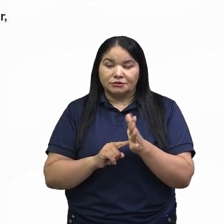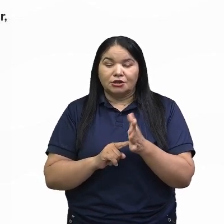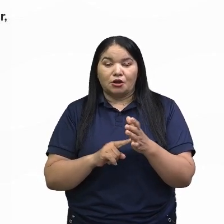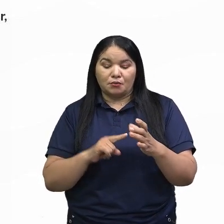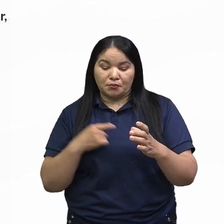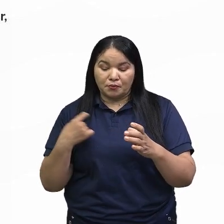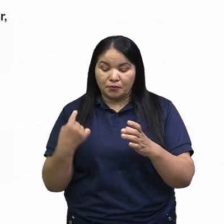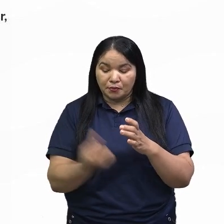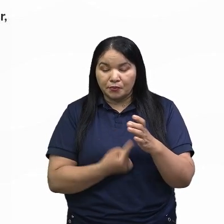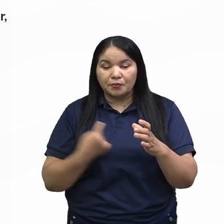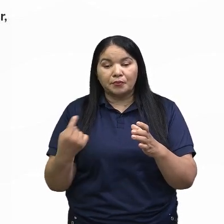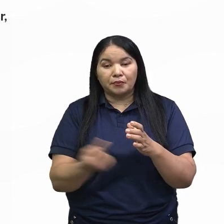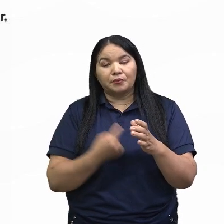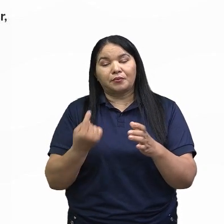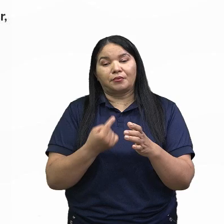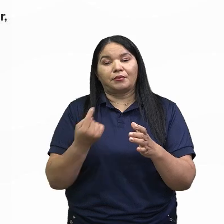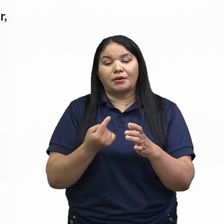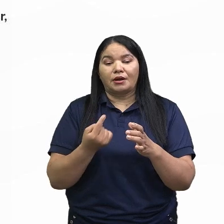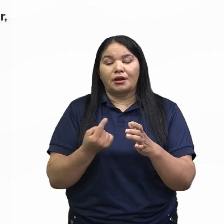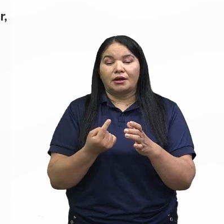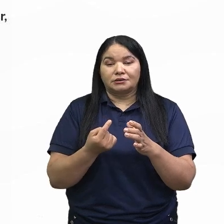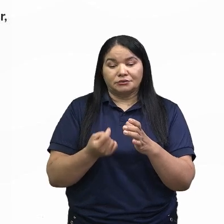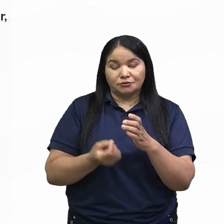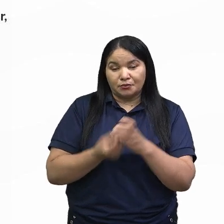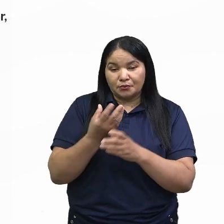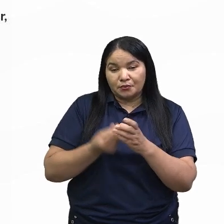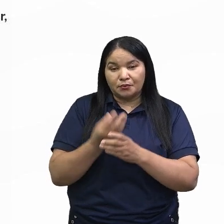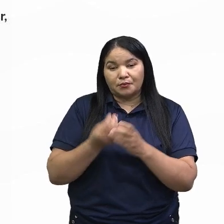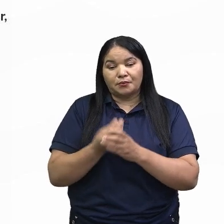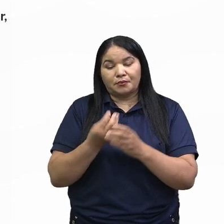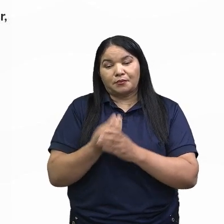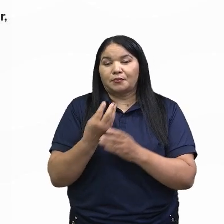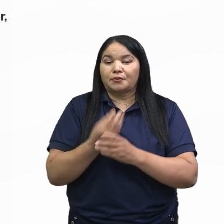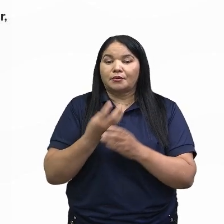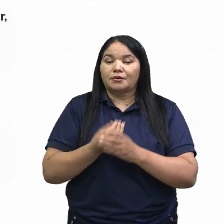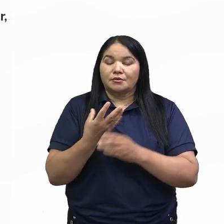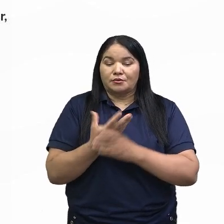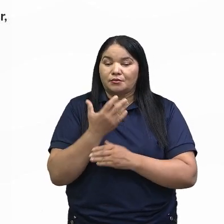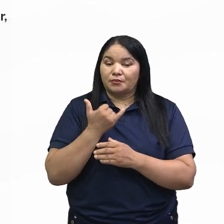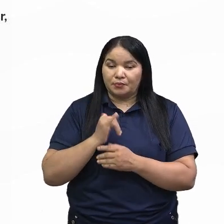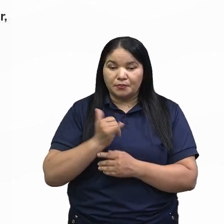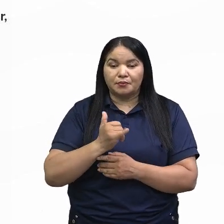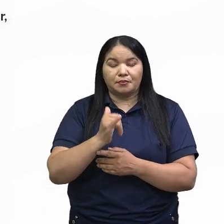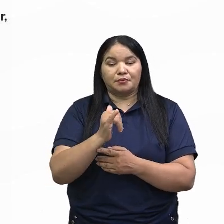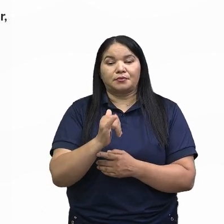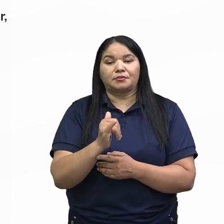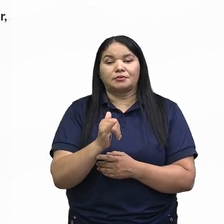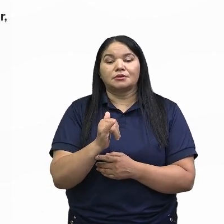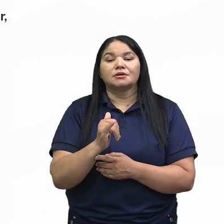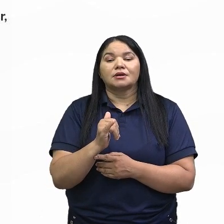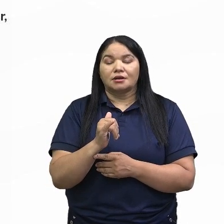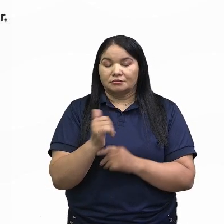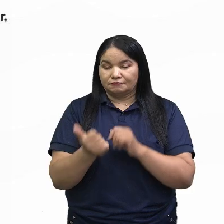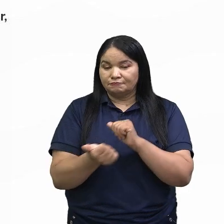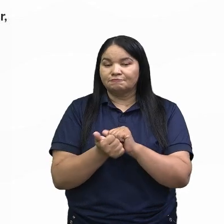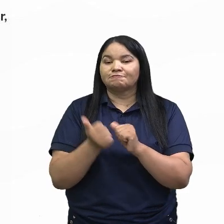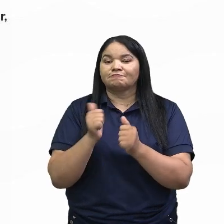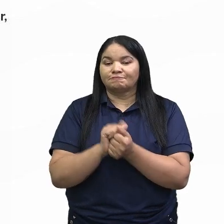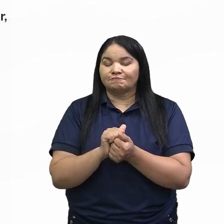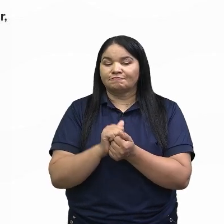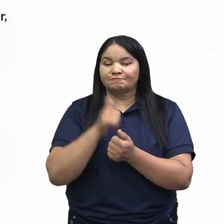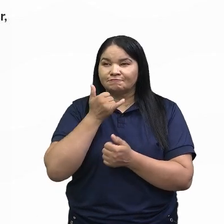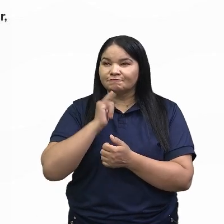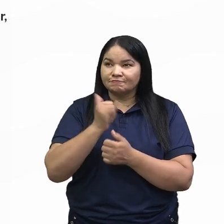turbina e aí transforma essa energia potencial em mecânica e, por fim, vai ser transformada em